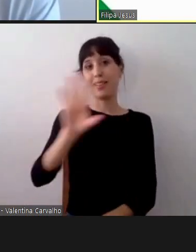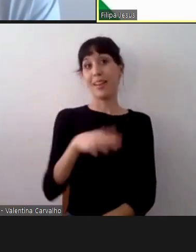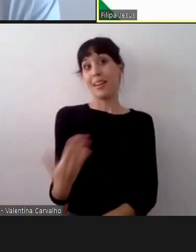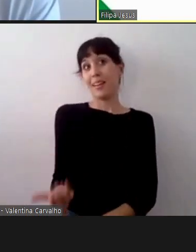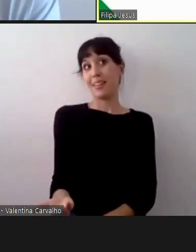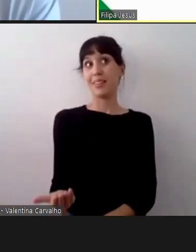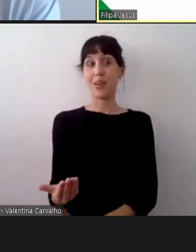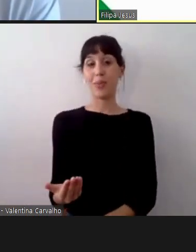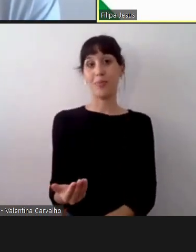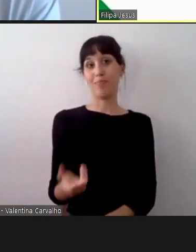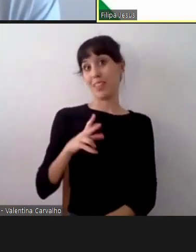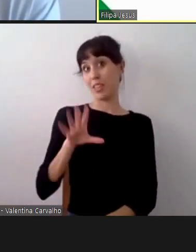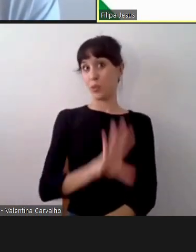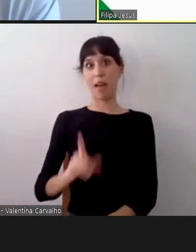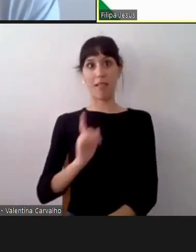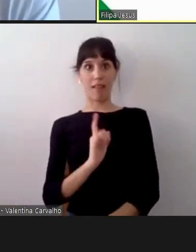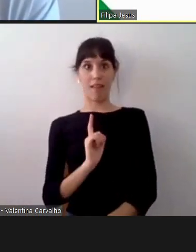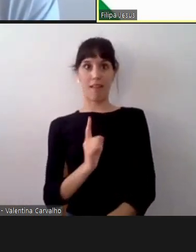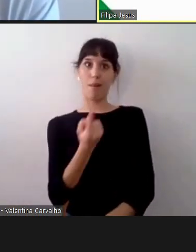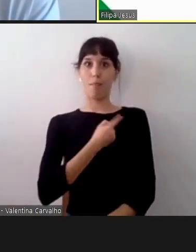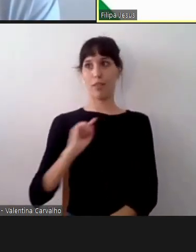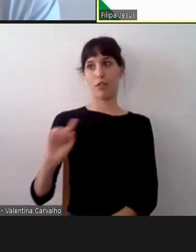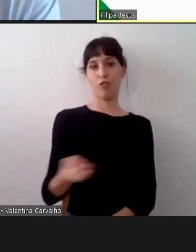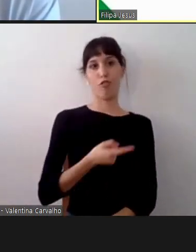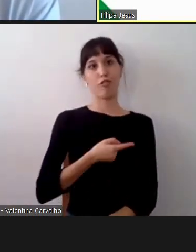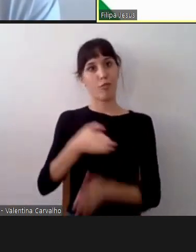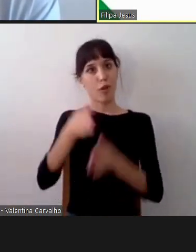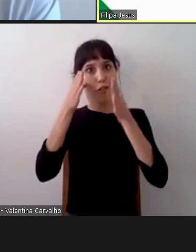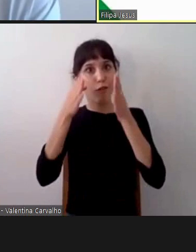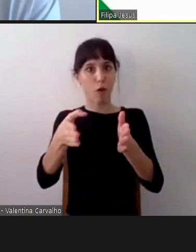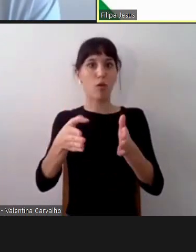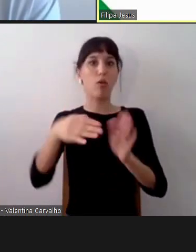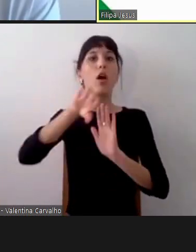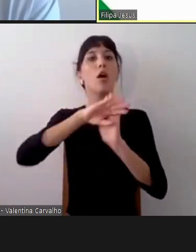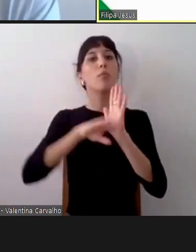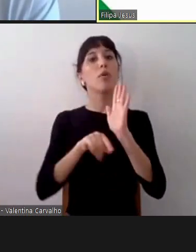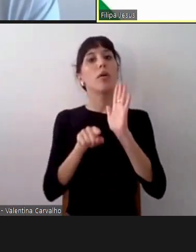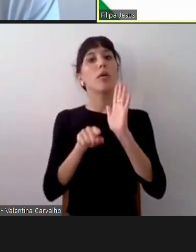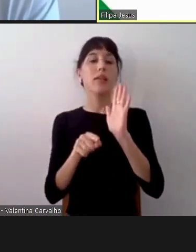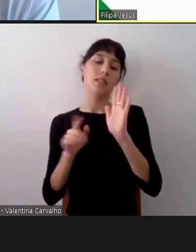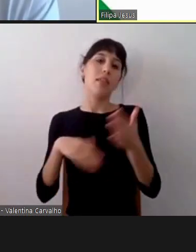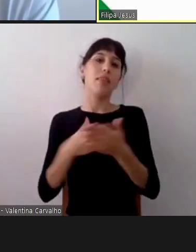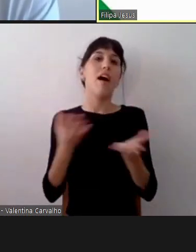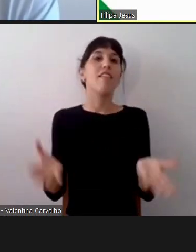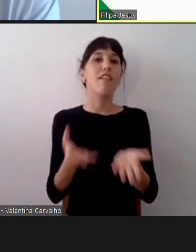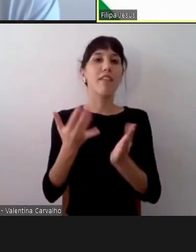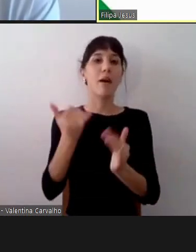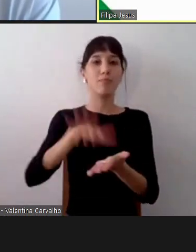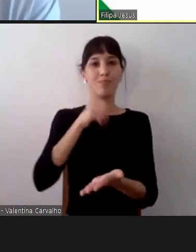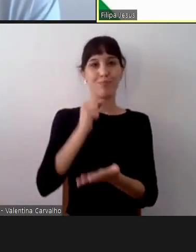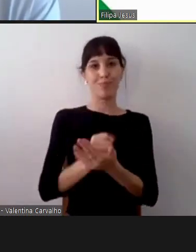desígnio nacional que nos deve mobilizar a todos, e este programa é um forte contributo para isso.